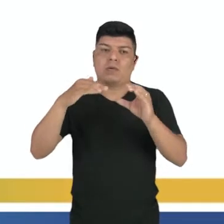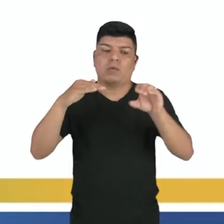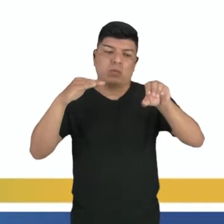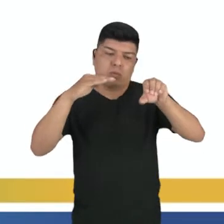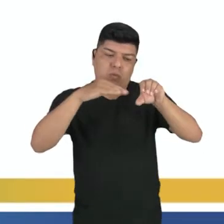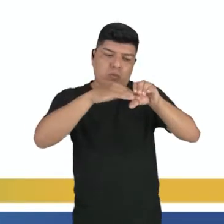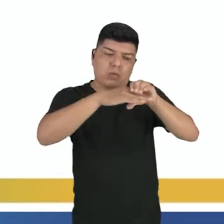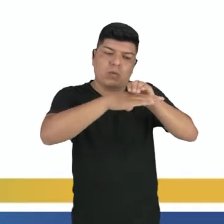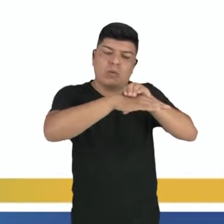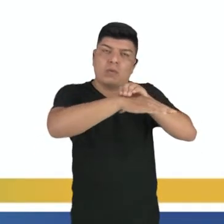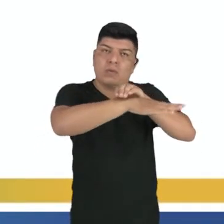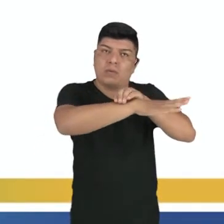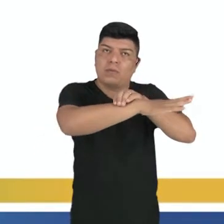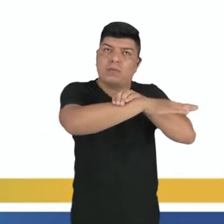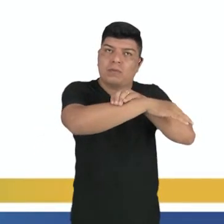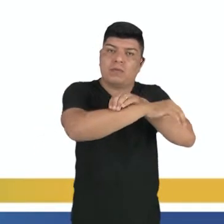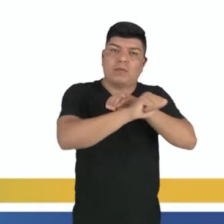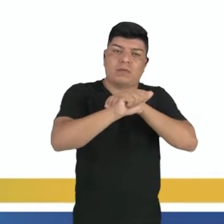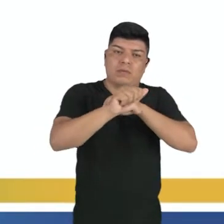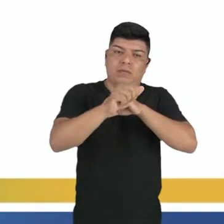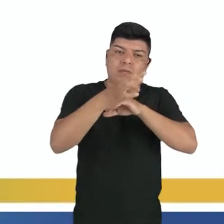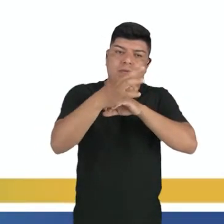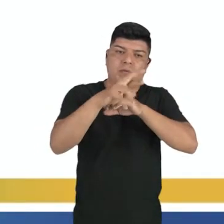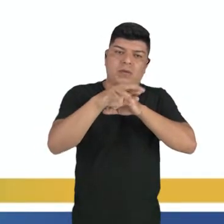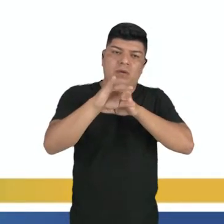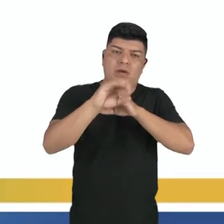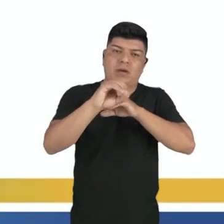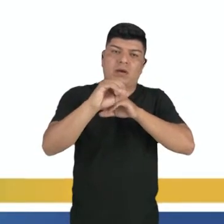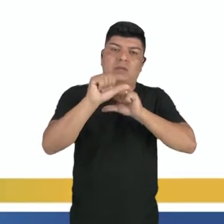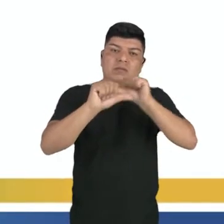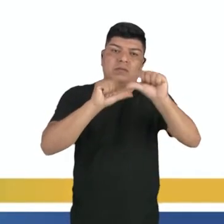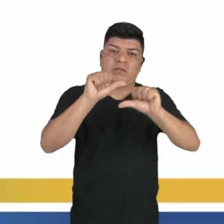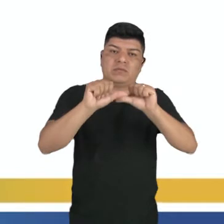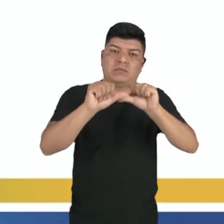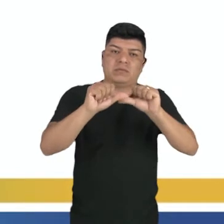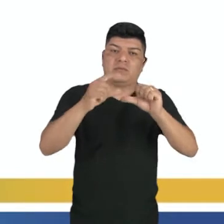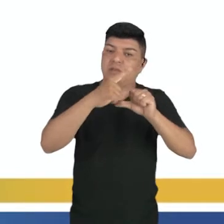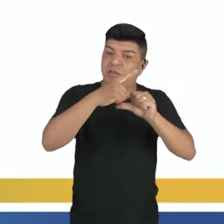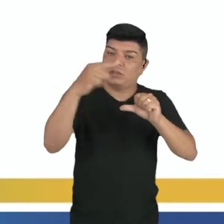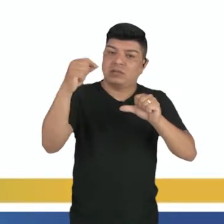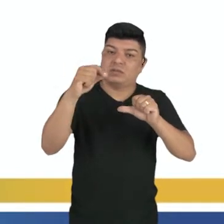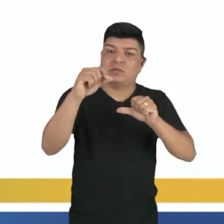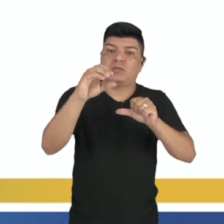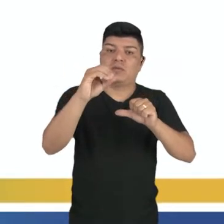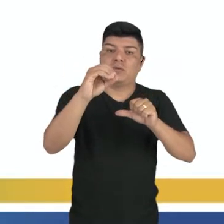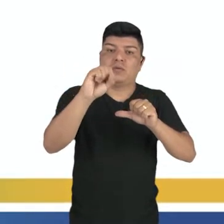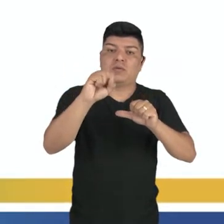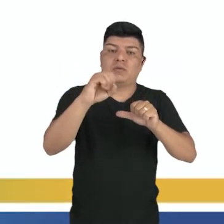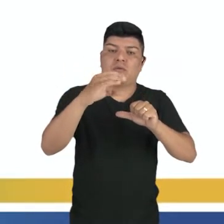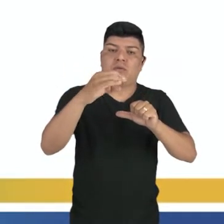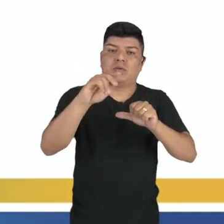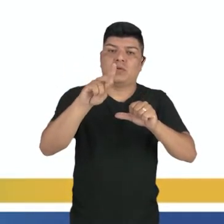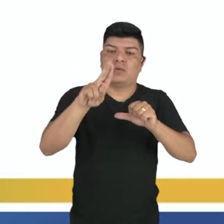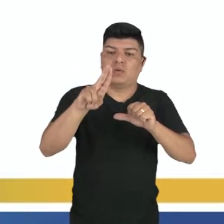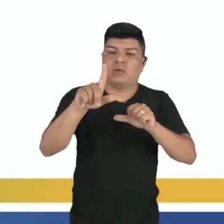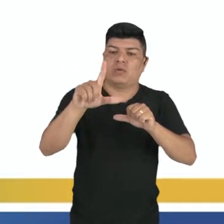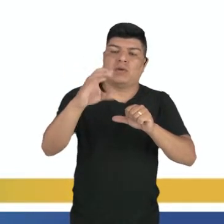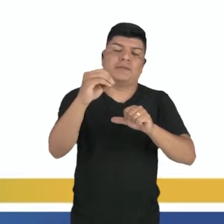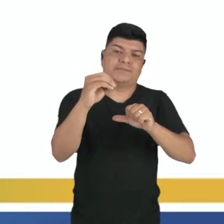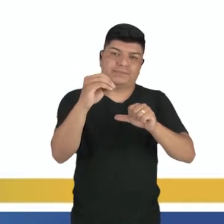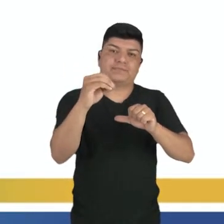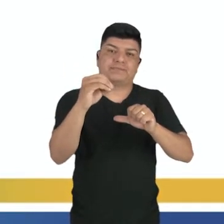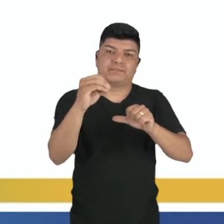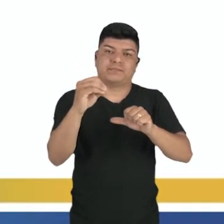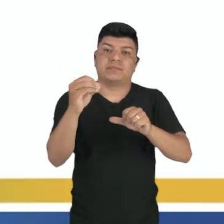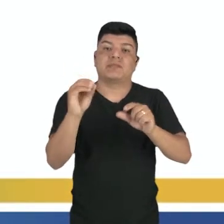poros, vai passar pelo átrio e sai pelo ósculo. E ao entrar, a água ela vai fornecer